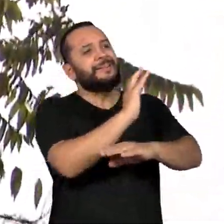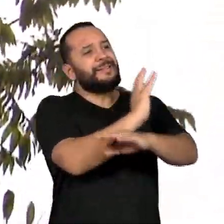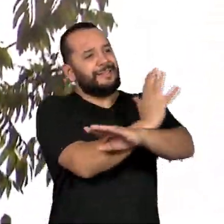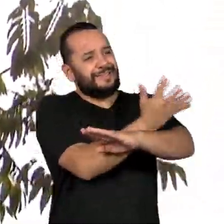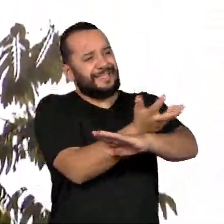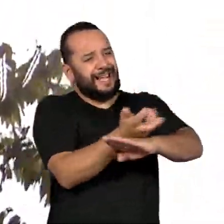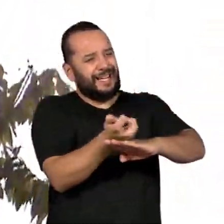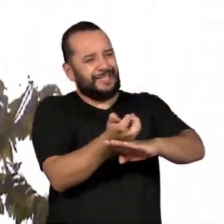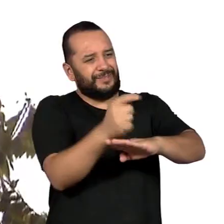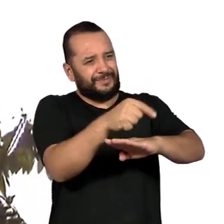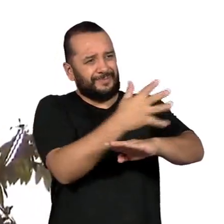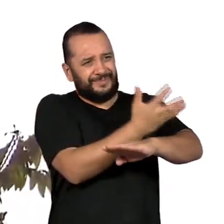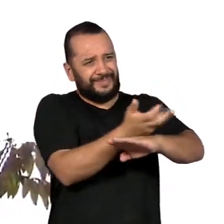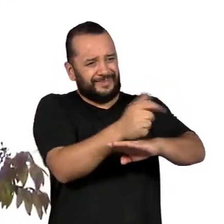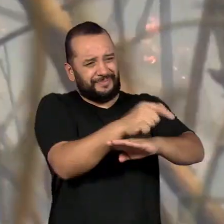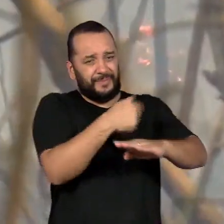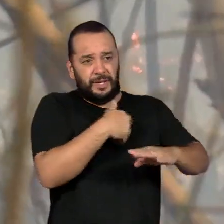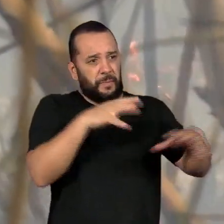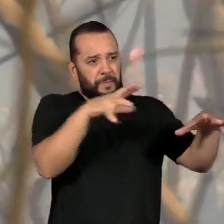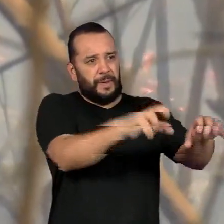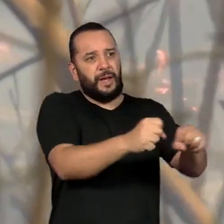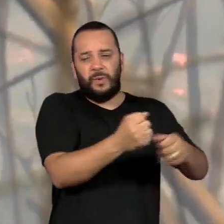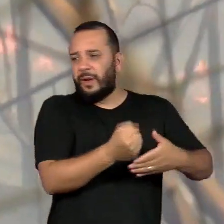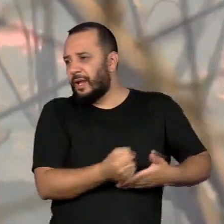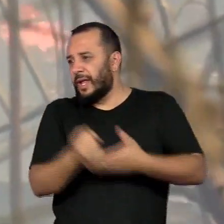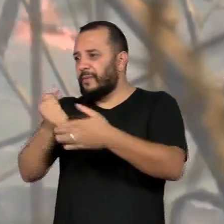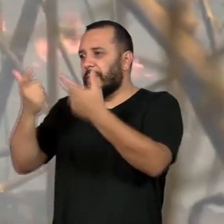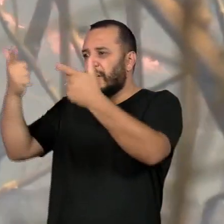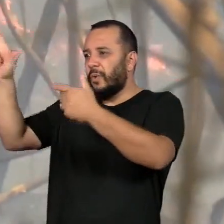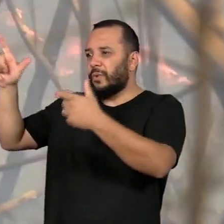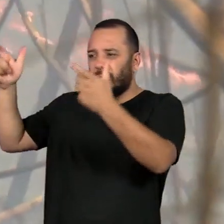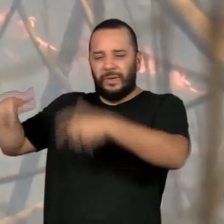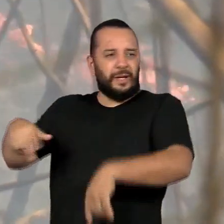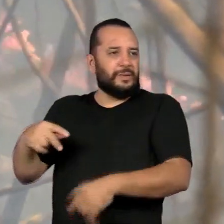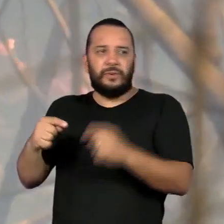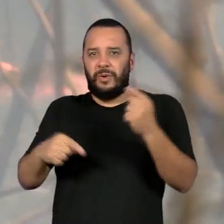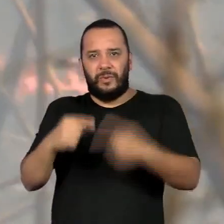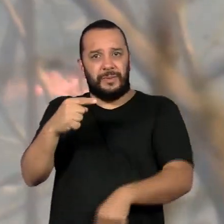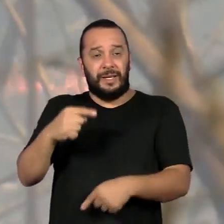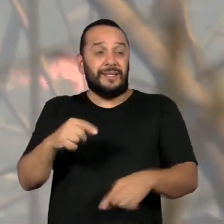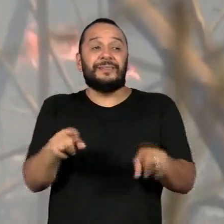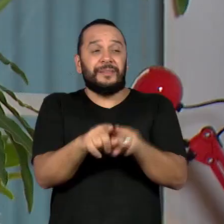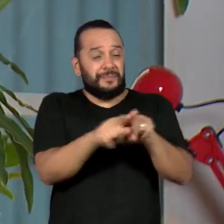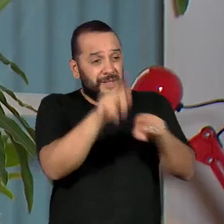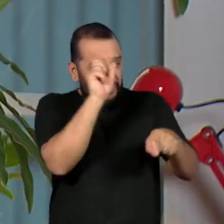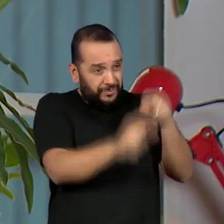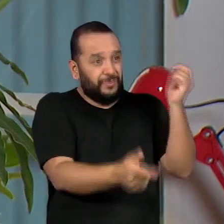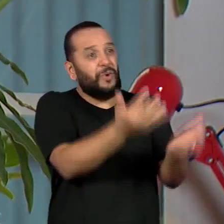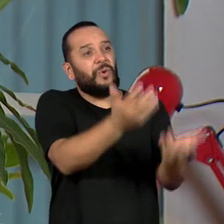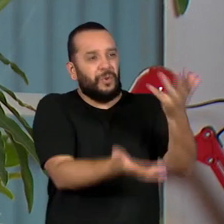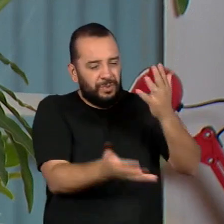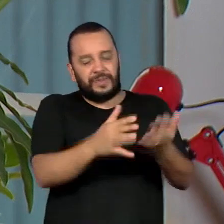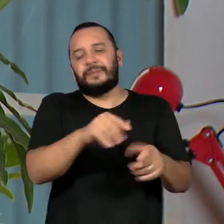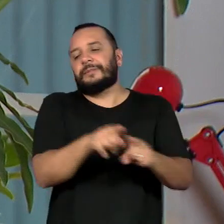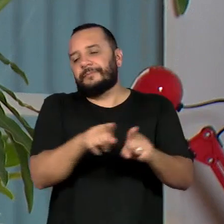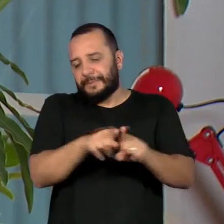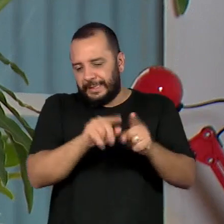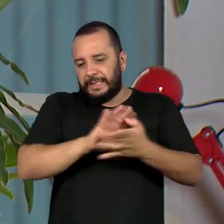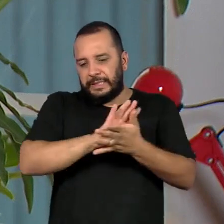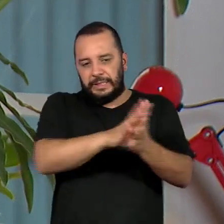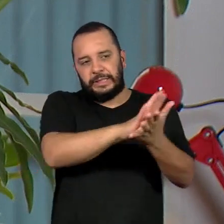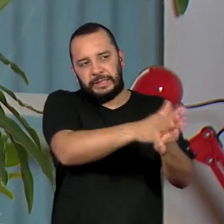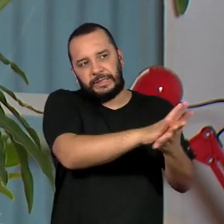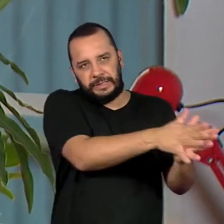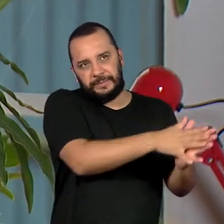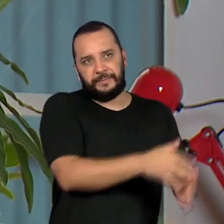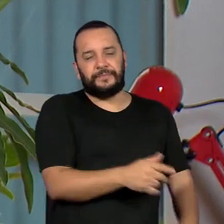obviamente, eliminando aquelas espécies. Quando eu ponho fogo numa área e esse fogo se espalha, essa é uma outra ameaça. Um dos grupos de espécies que